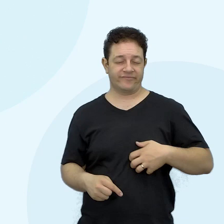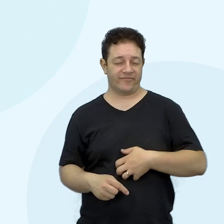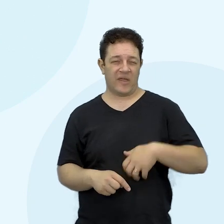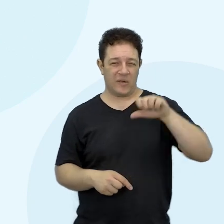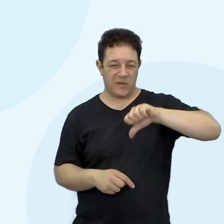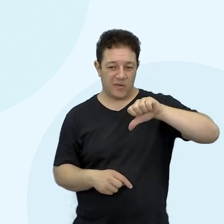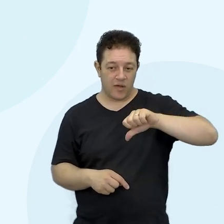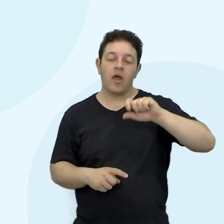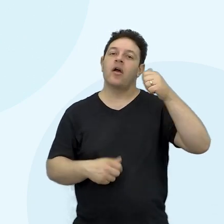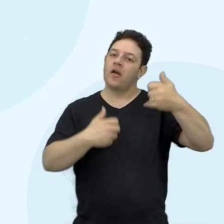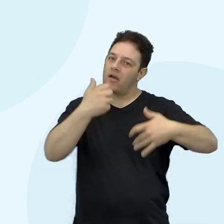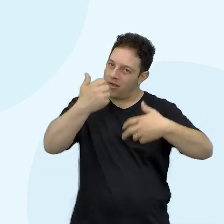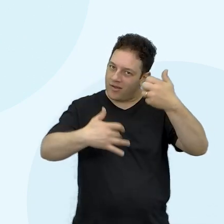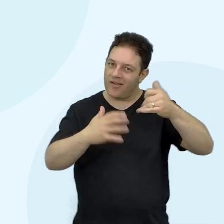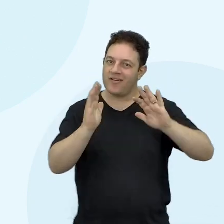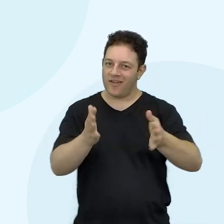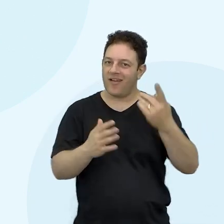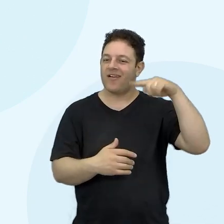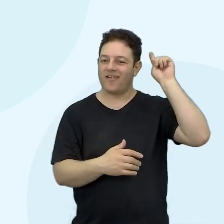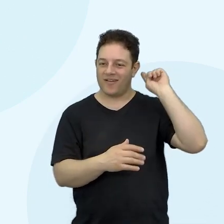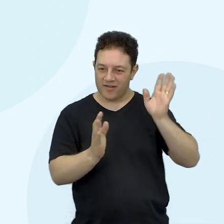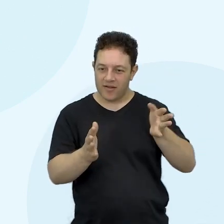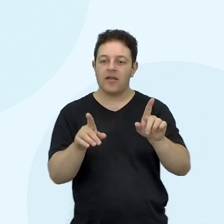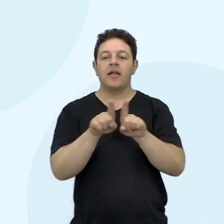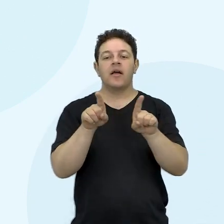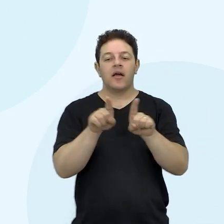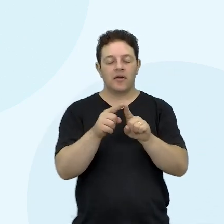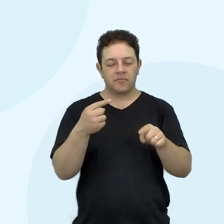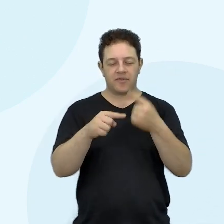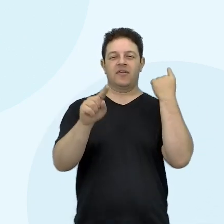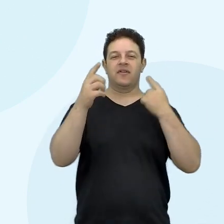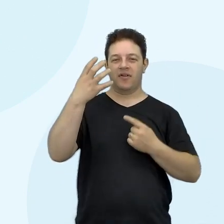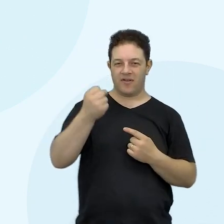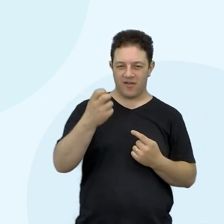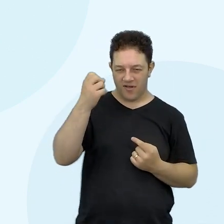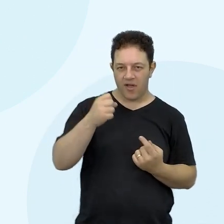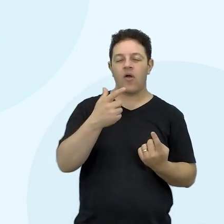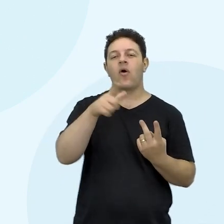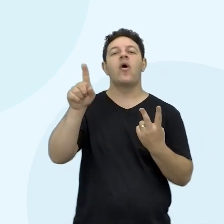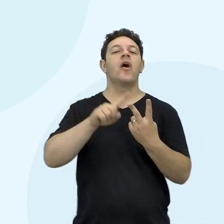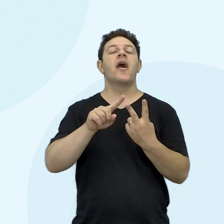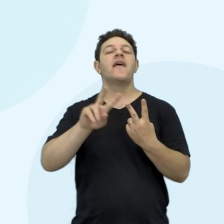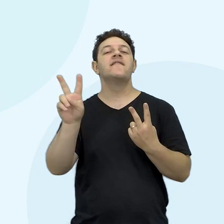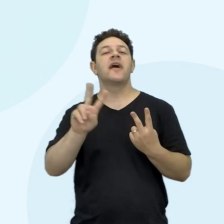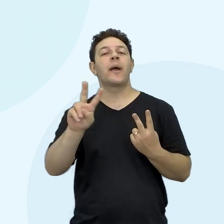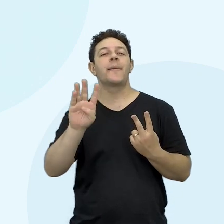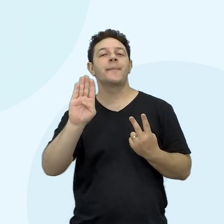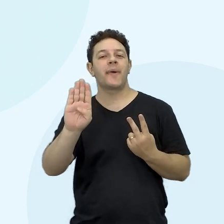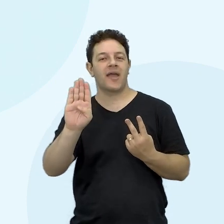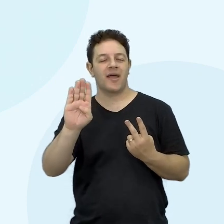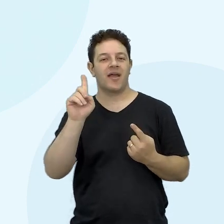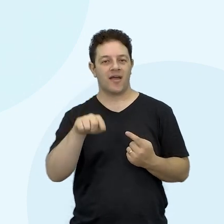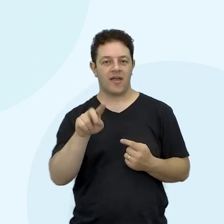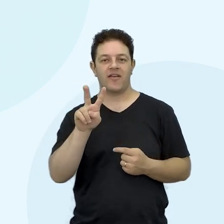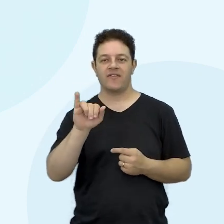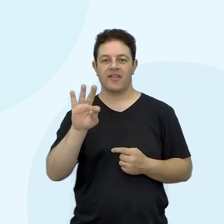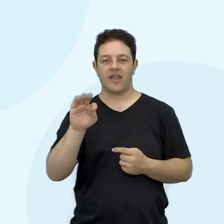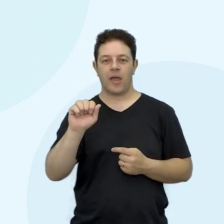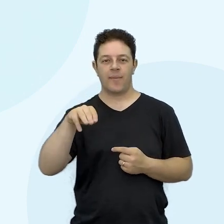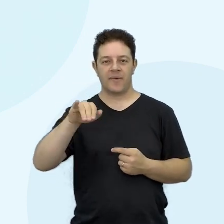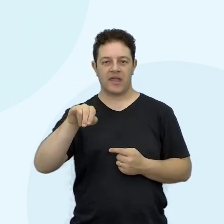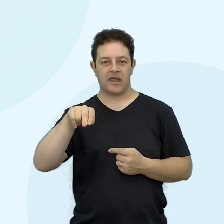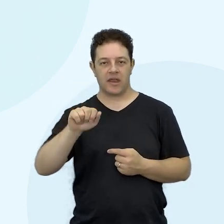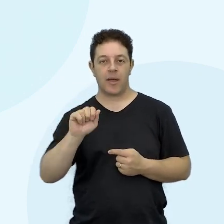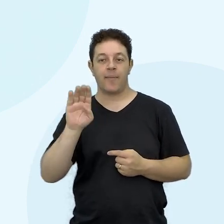pouco mais a respeito disso, da questão da intolerância à lactose, da questão da vitamina B, especificamente a